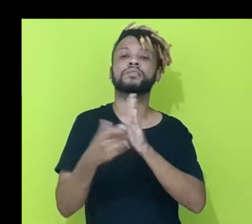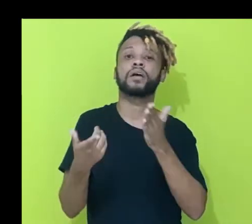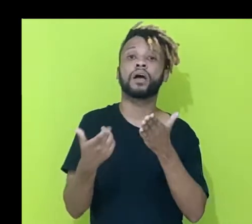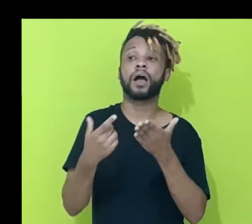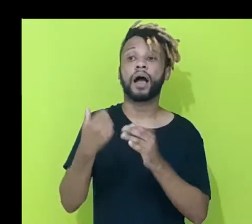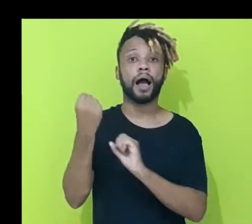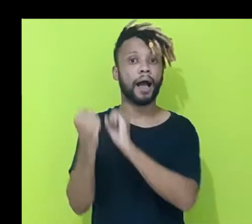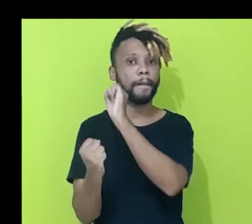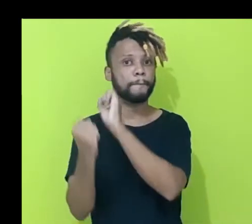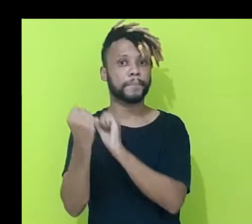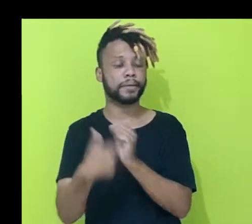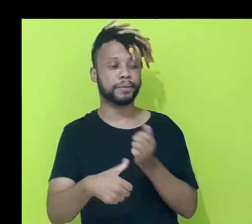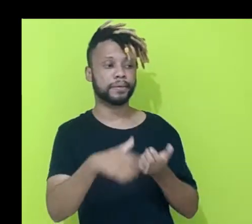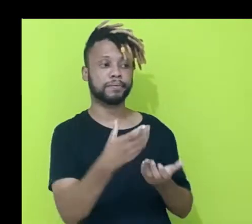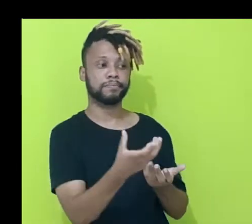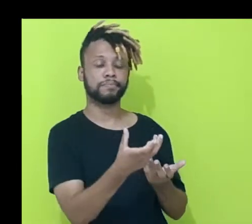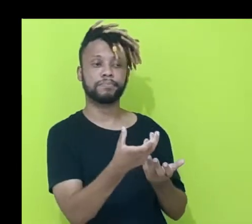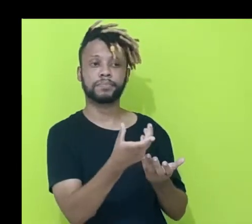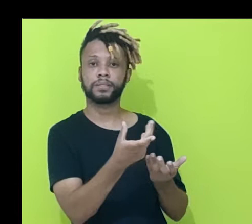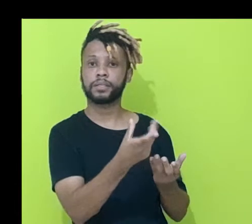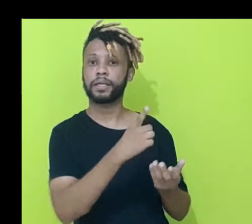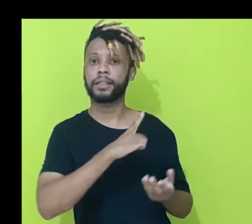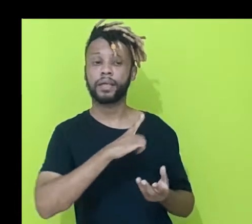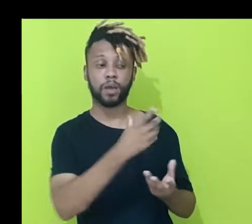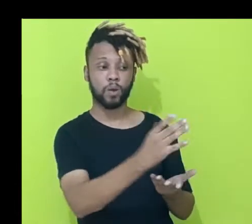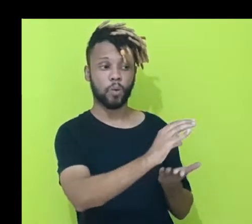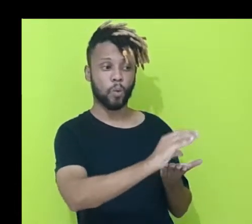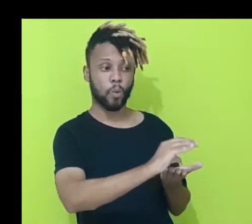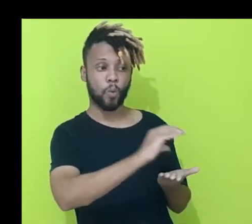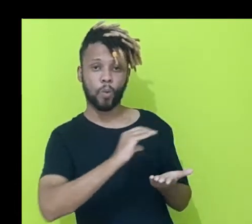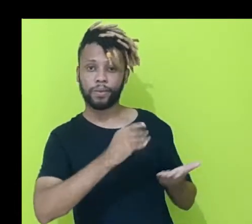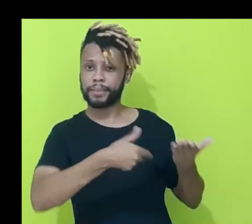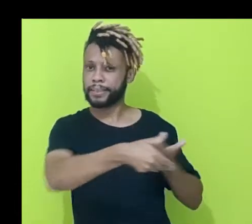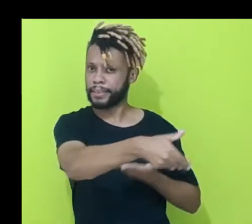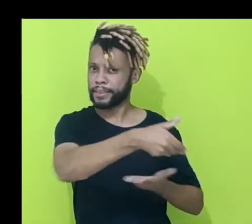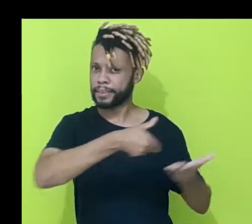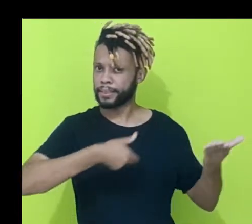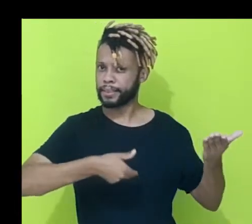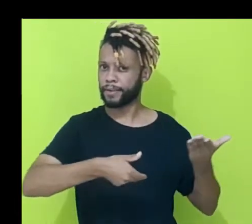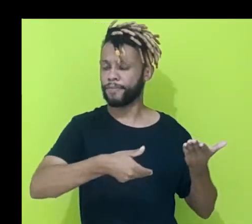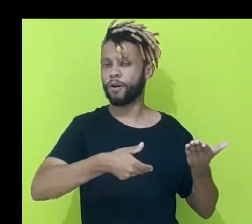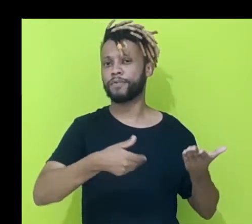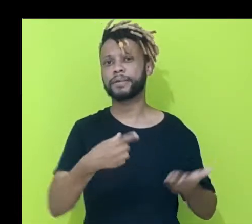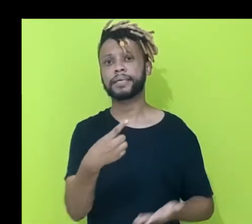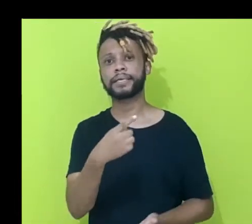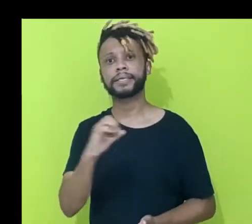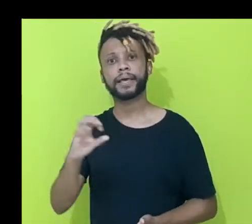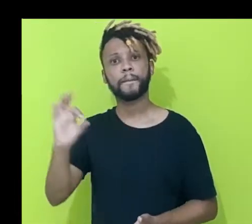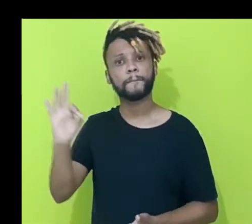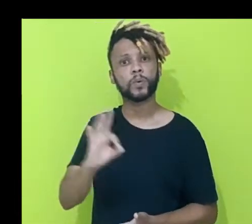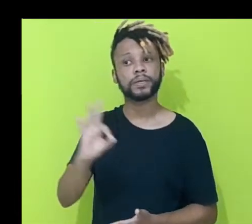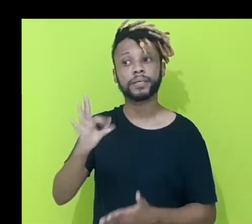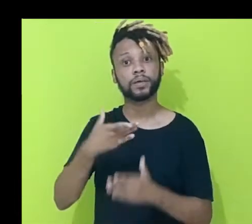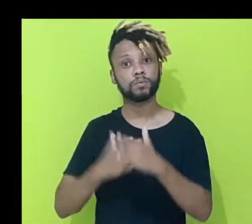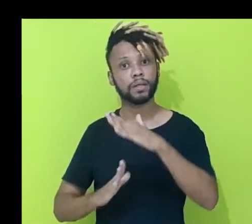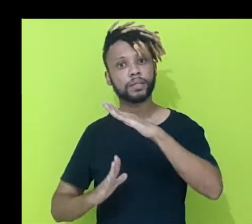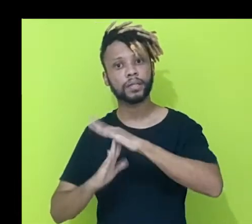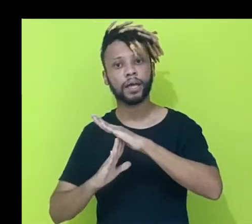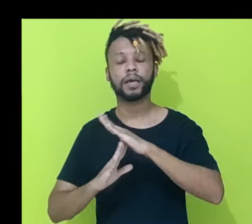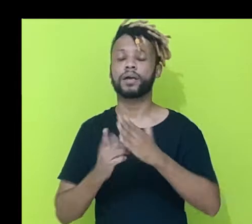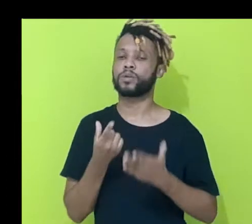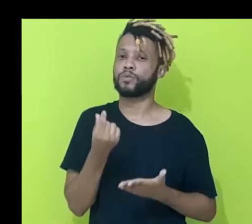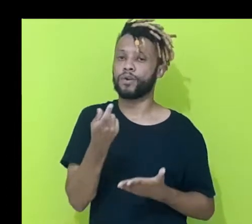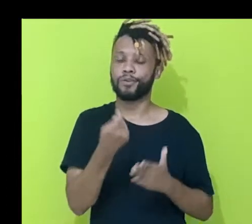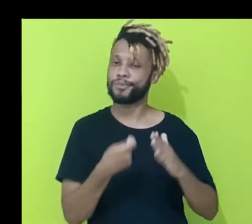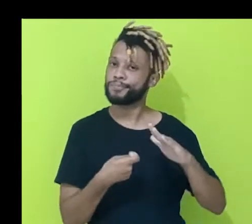Rouanet, o patrocinador recebe até 100% do valor disponibilizado ao projeto, conforme o